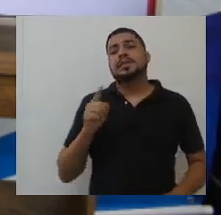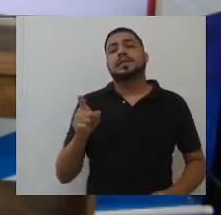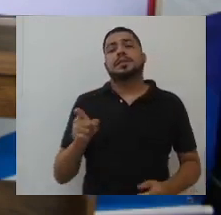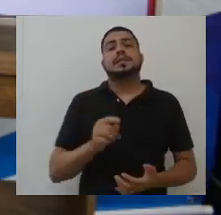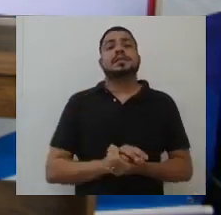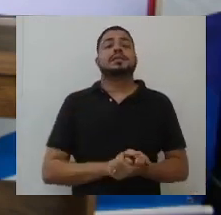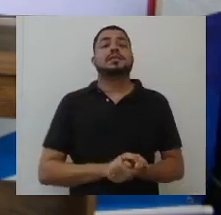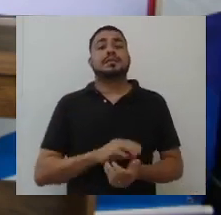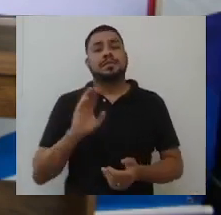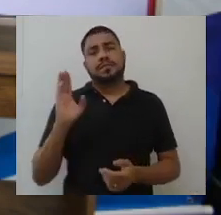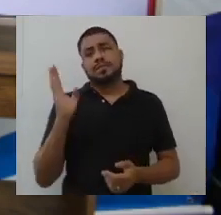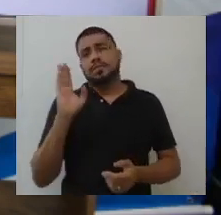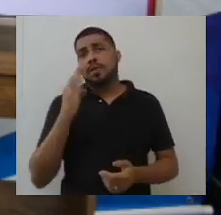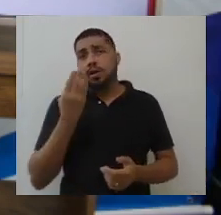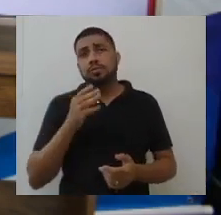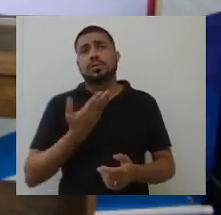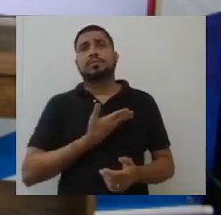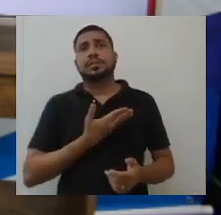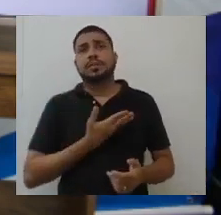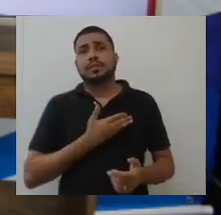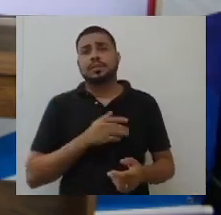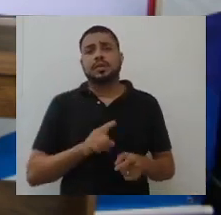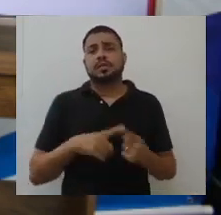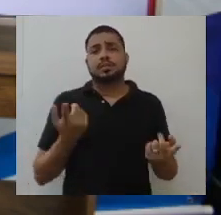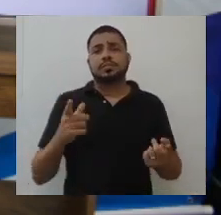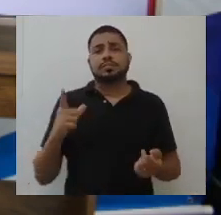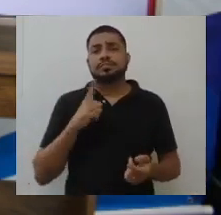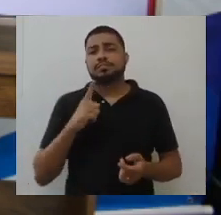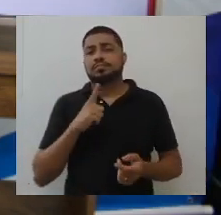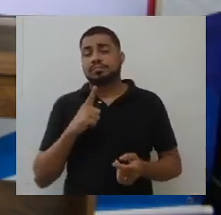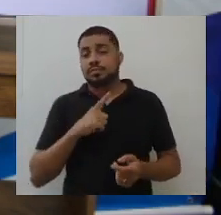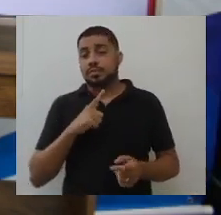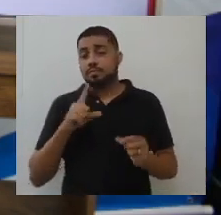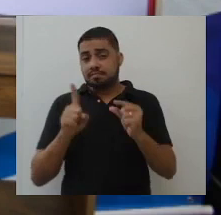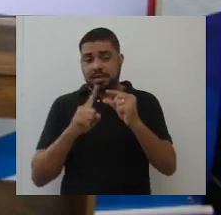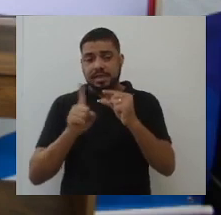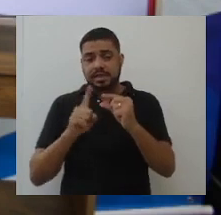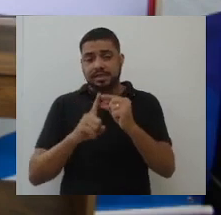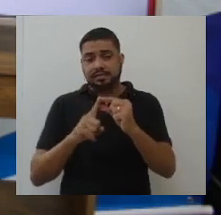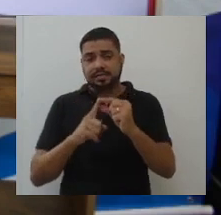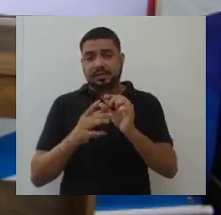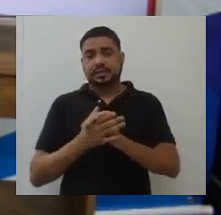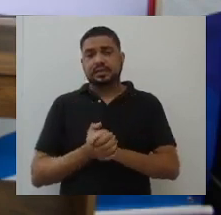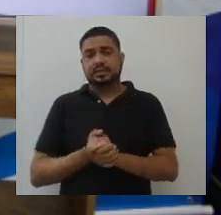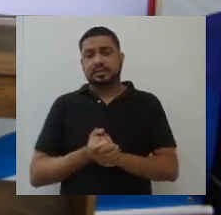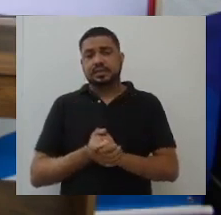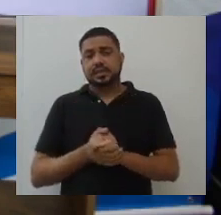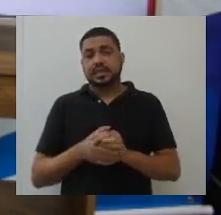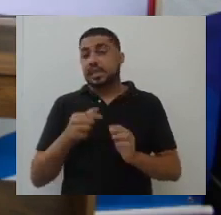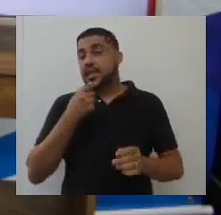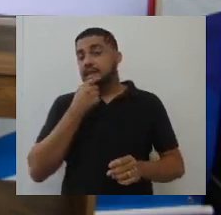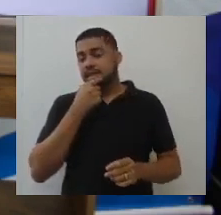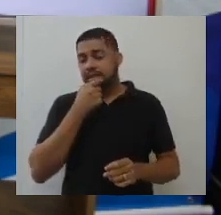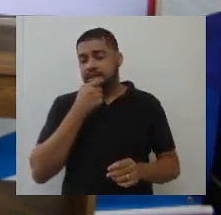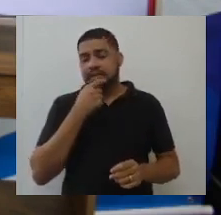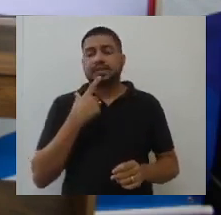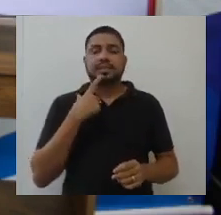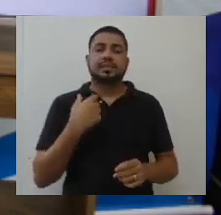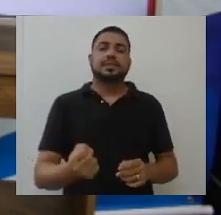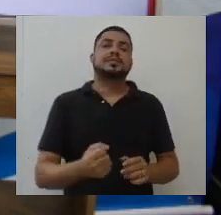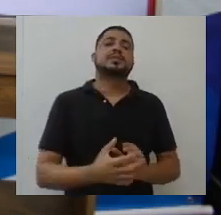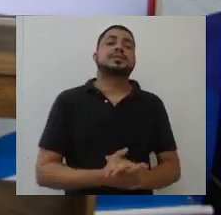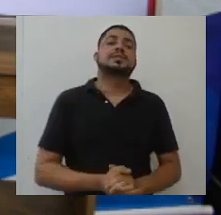cognato, falso amigo, é quando eu tenho uma palavra... E essa palavra, uma palavra na língua inglesa, vamos pensar assim,